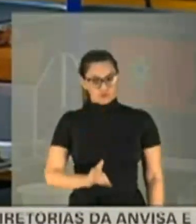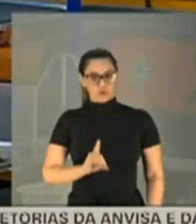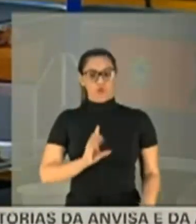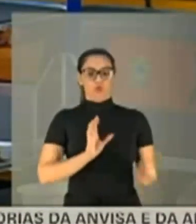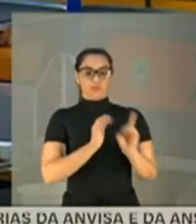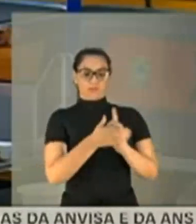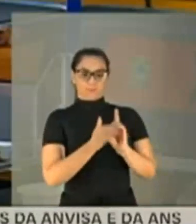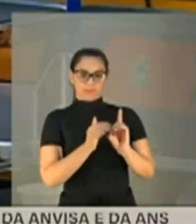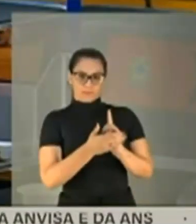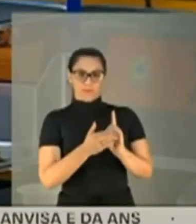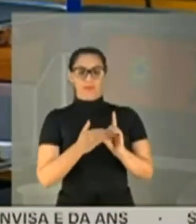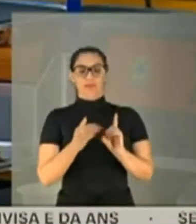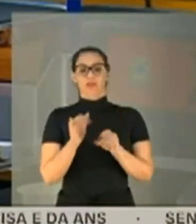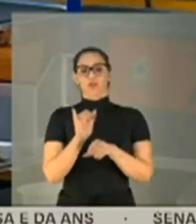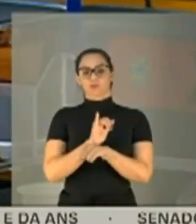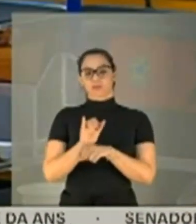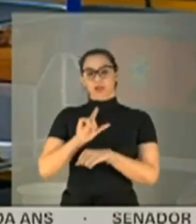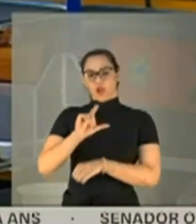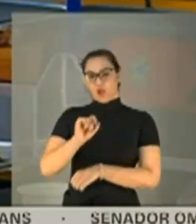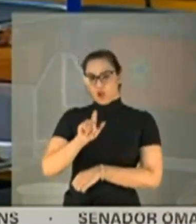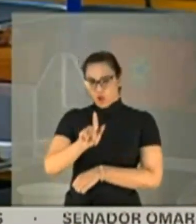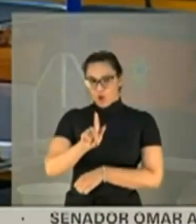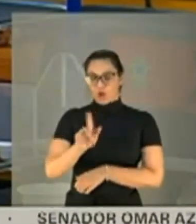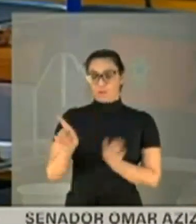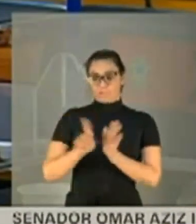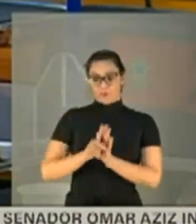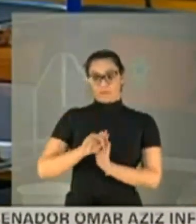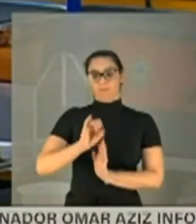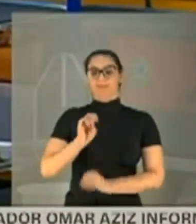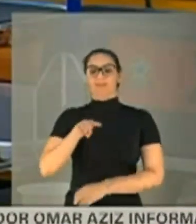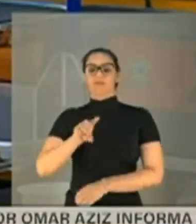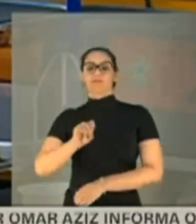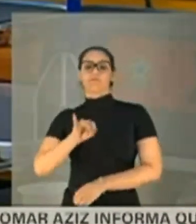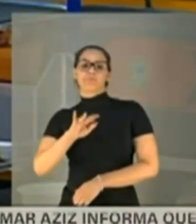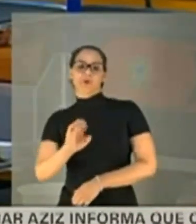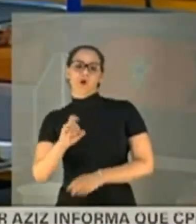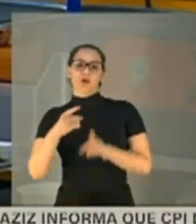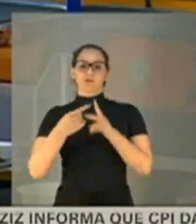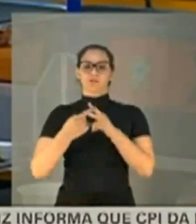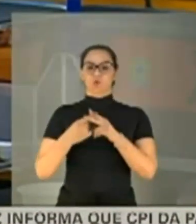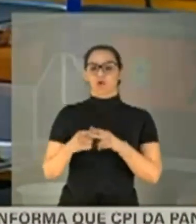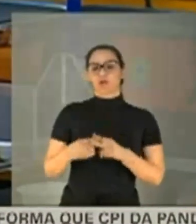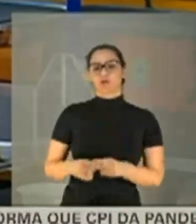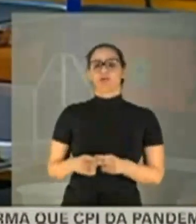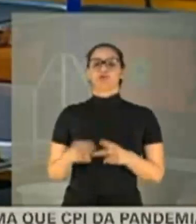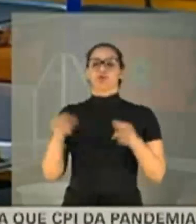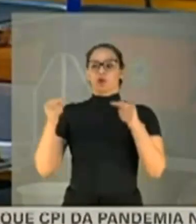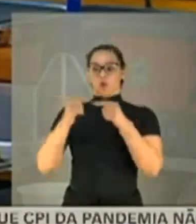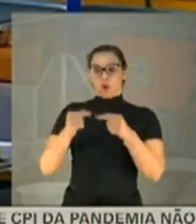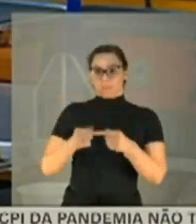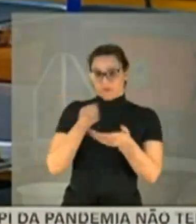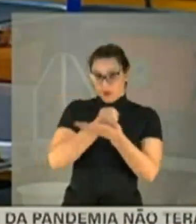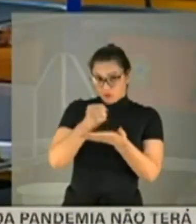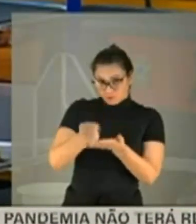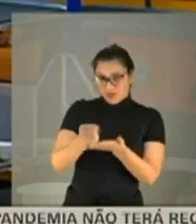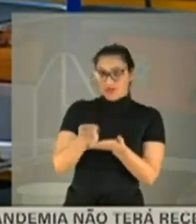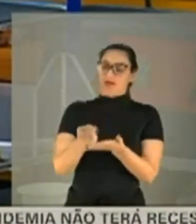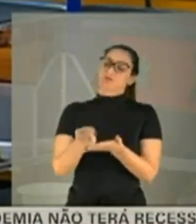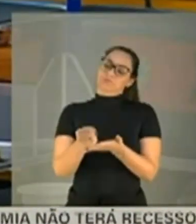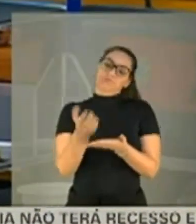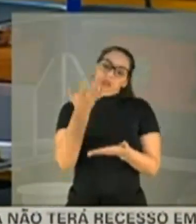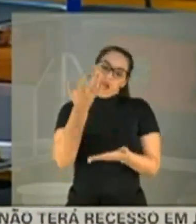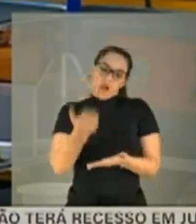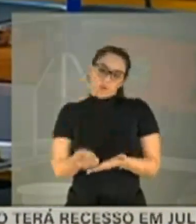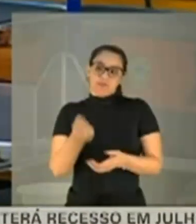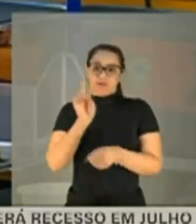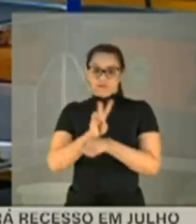departamento de logística para a invoice estar com os valores, conforme o contrato e autorizado